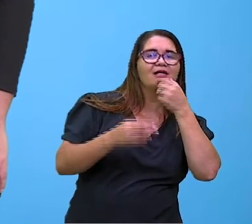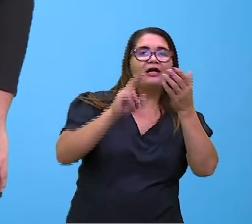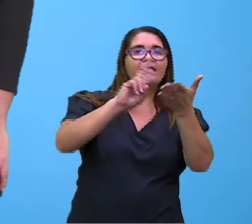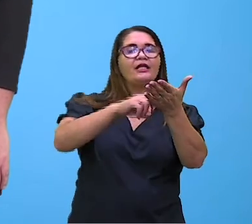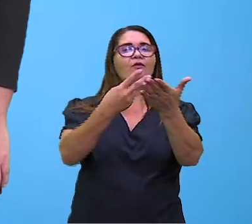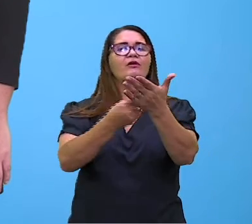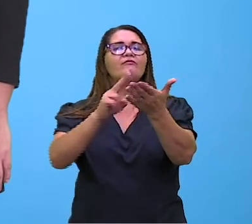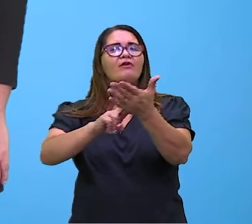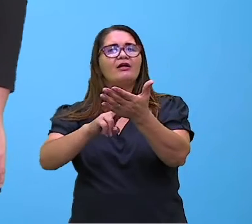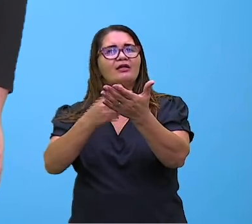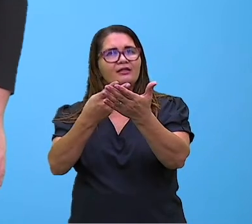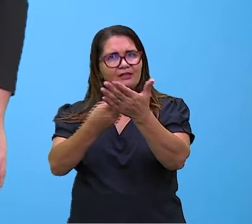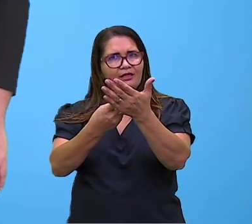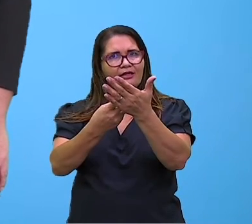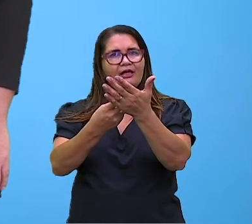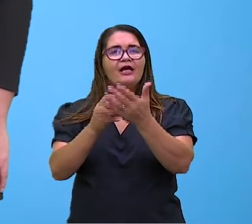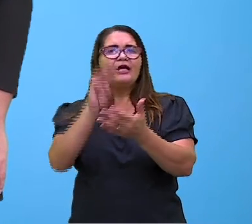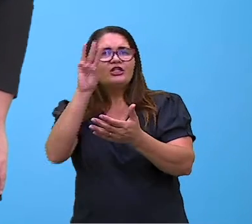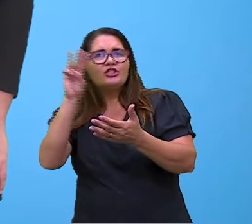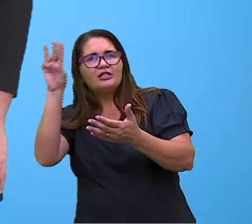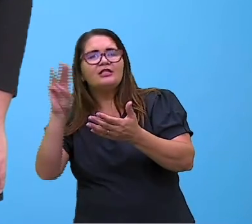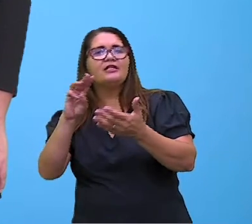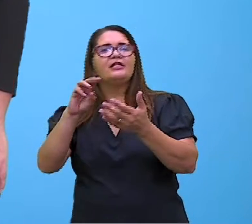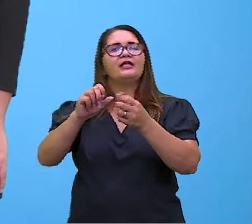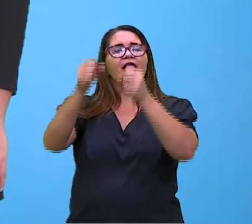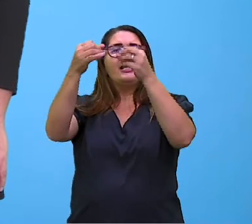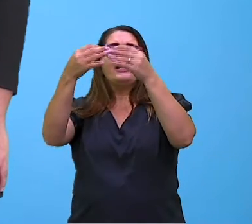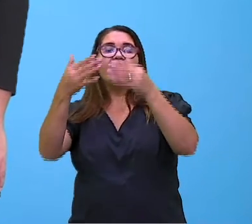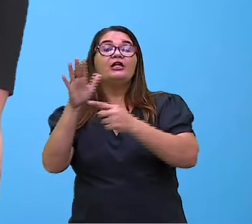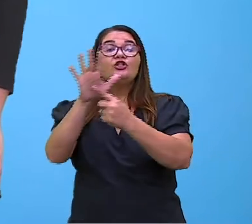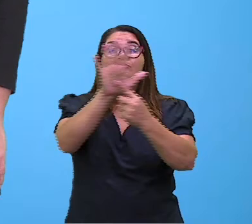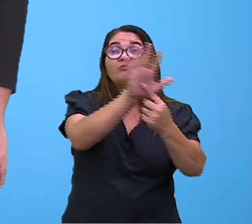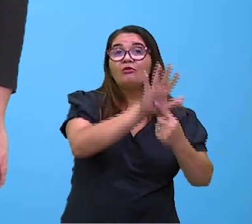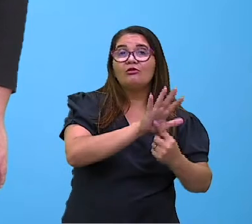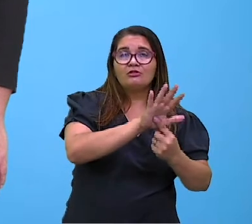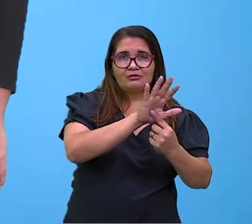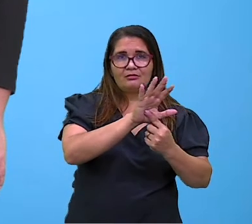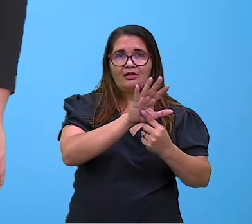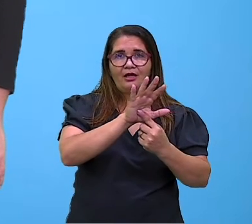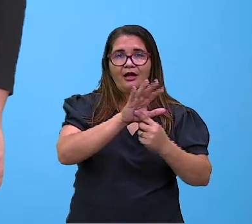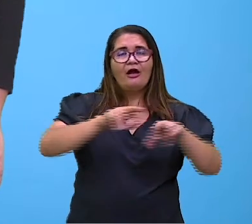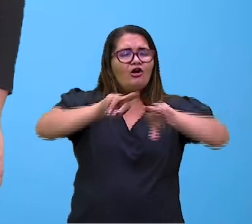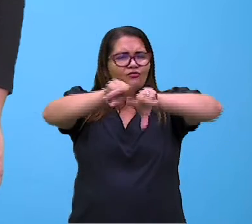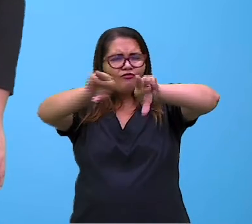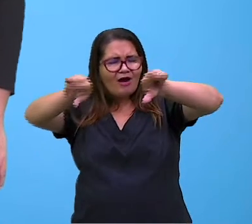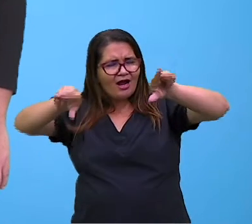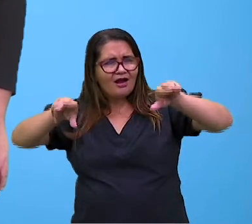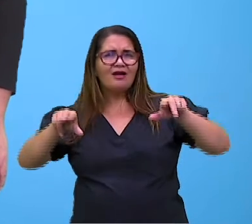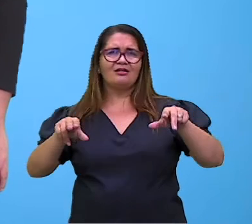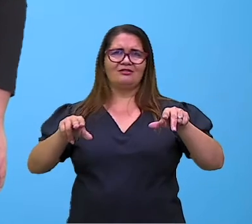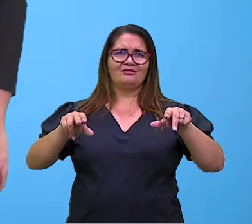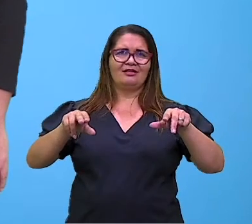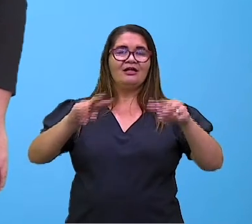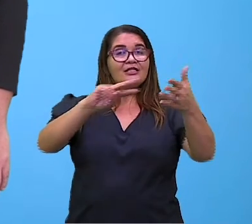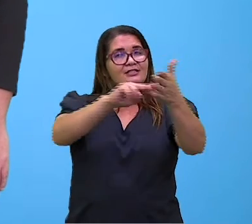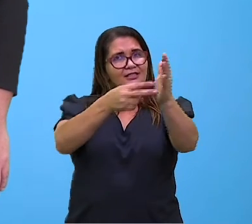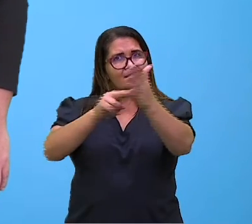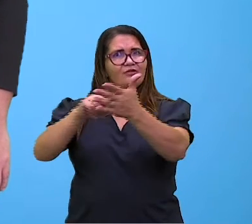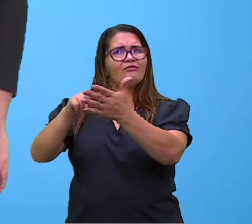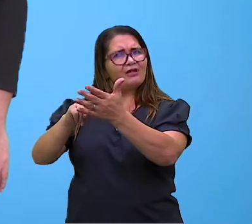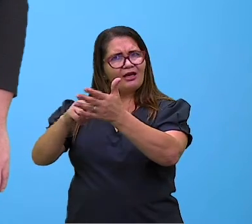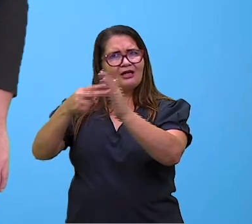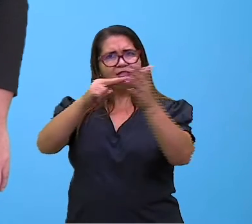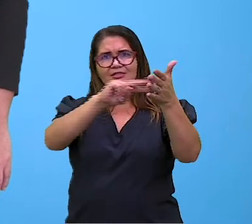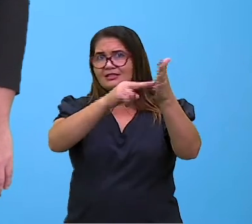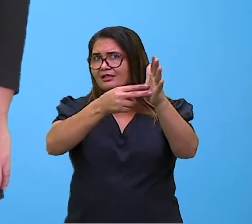pronomes pessoais, te dando toda a estrutura física e vai ficar grifada exatamente